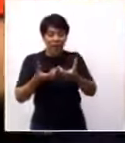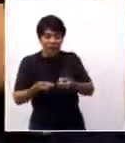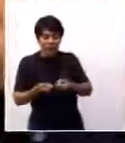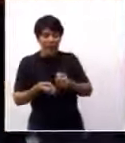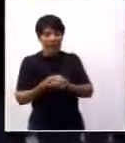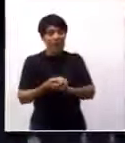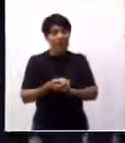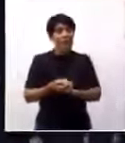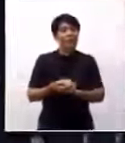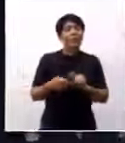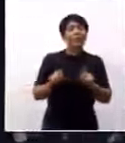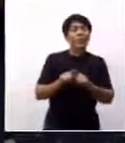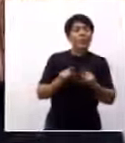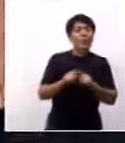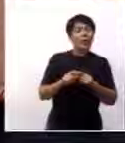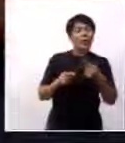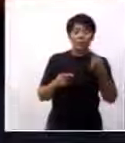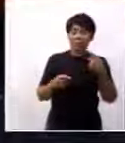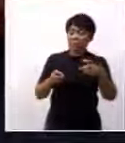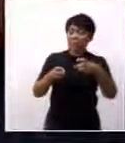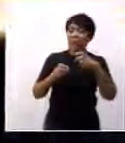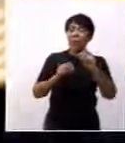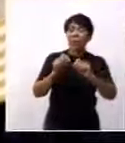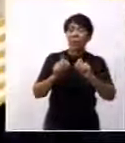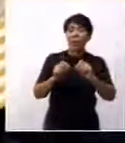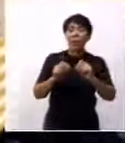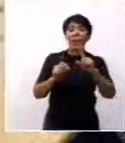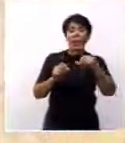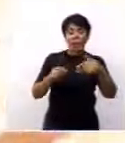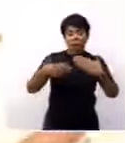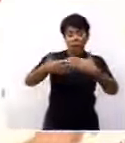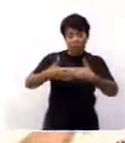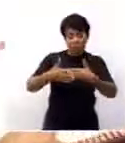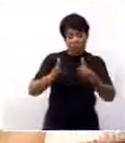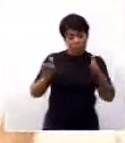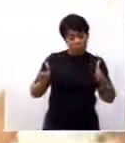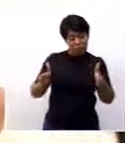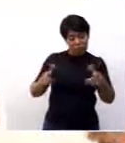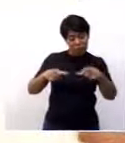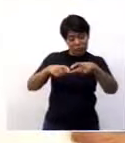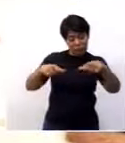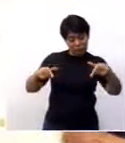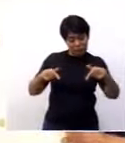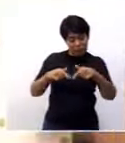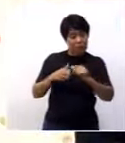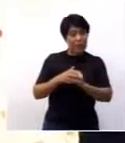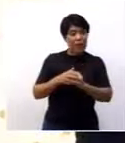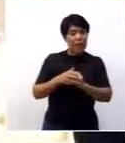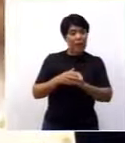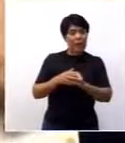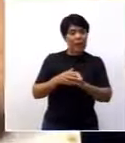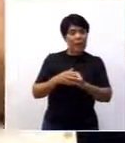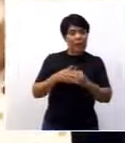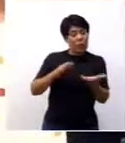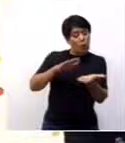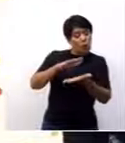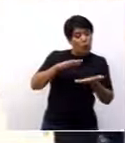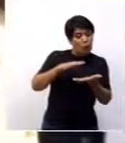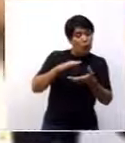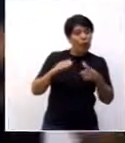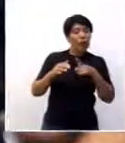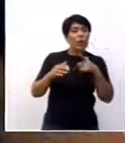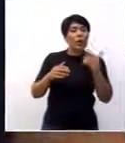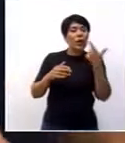né? Conseguimos ver que é uma caixa retangular, tá certo? Olha, o fundo dela aqui tem uma